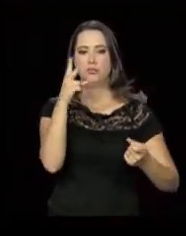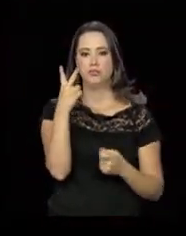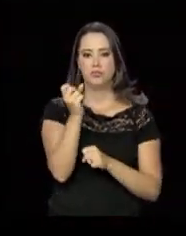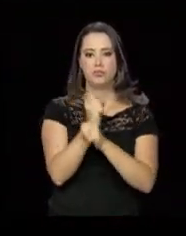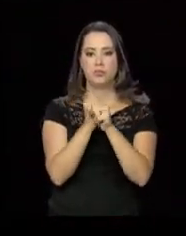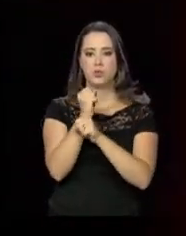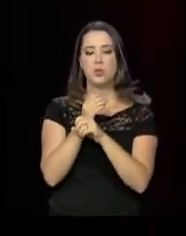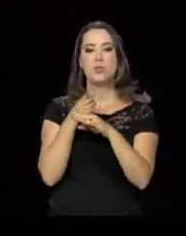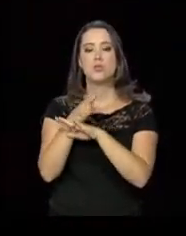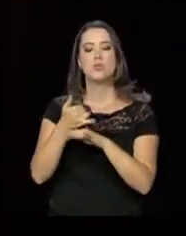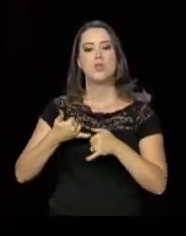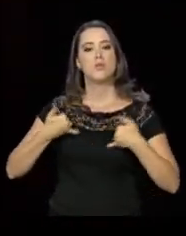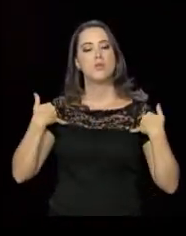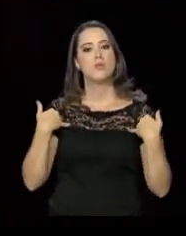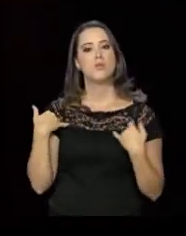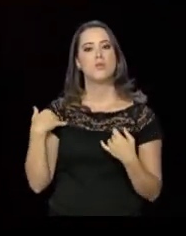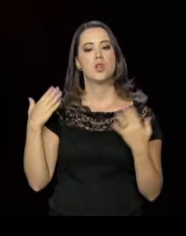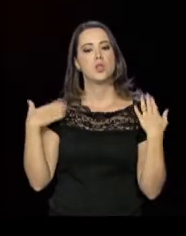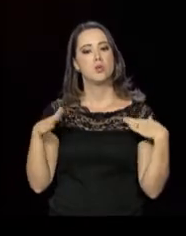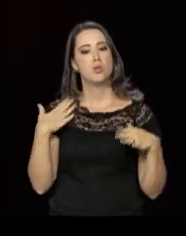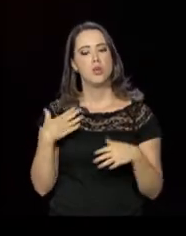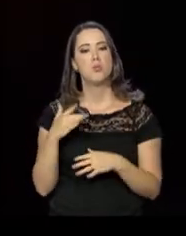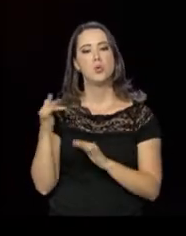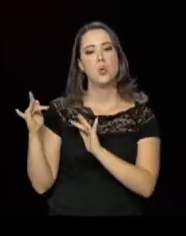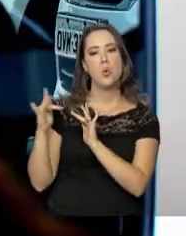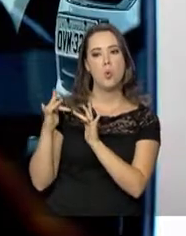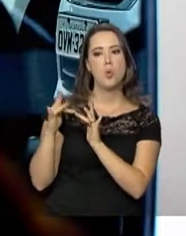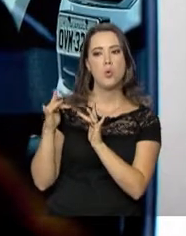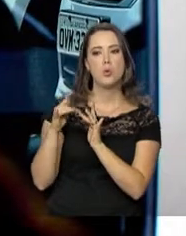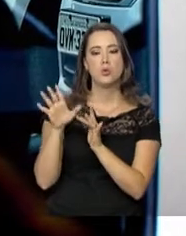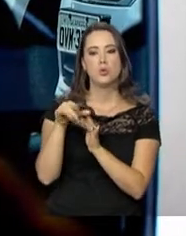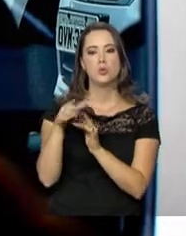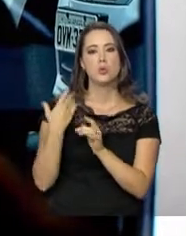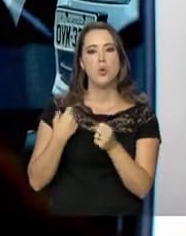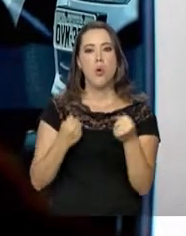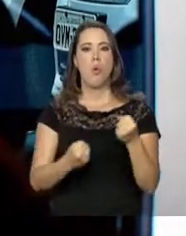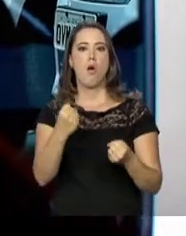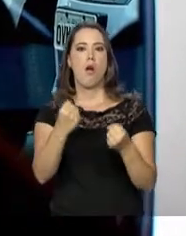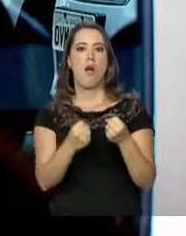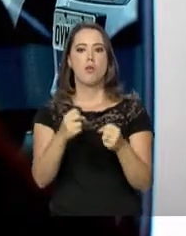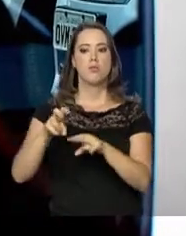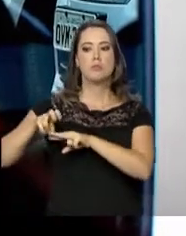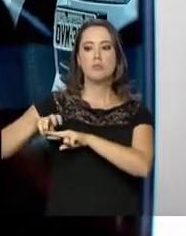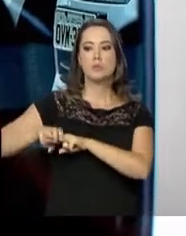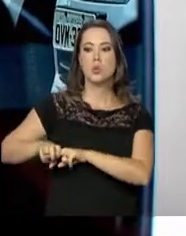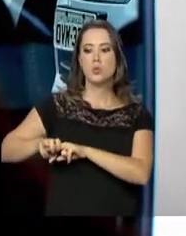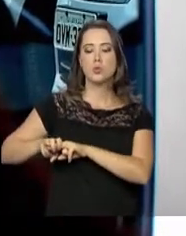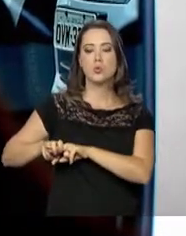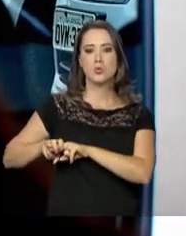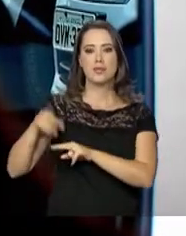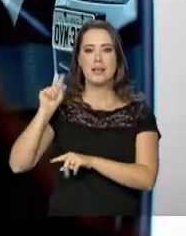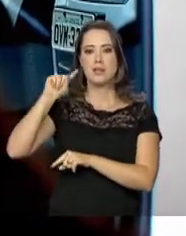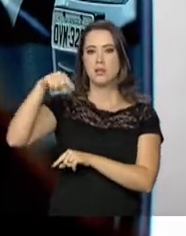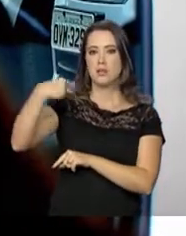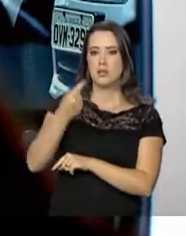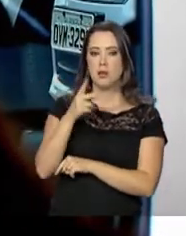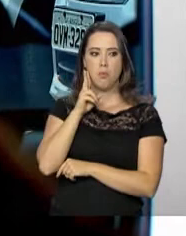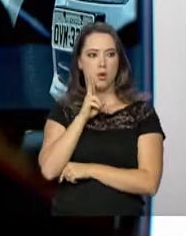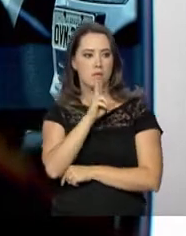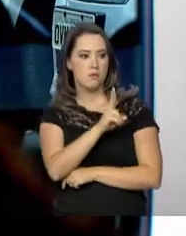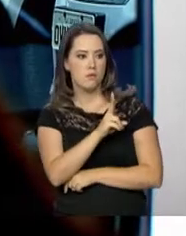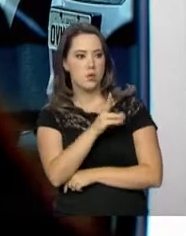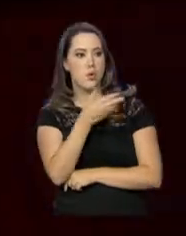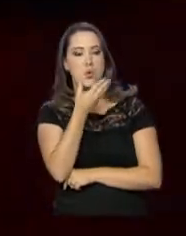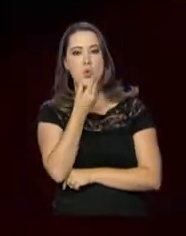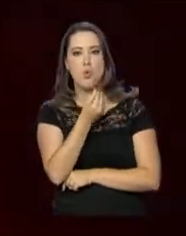para uma festa e no caminho aceitou a carona de um conhecido só depois de entrar no carro ela percebeu que o homem estava drogado o